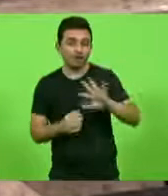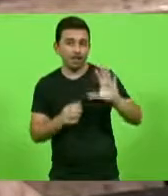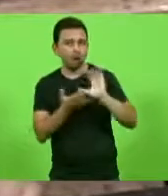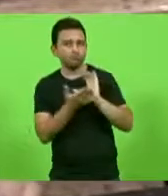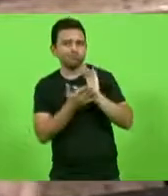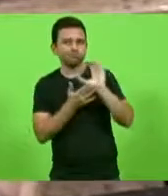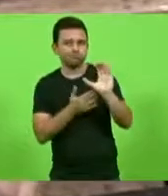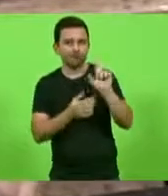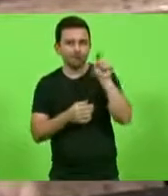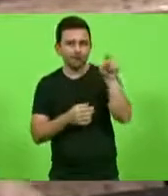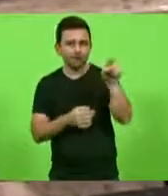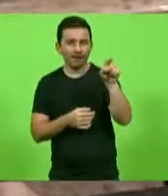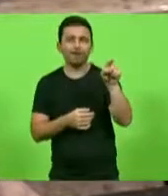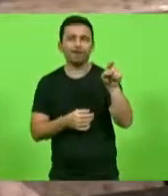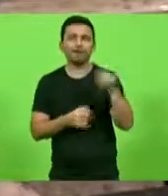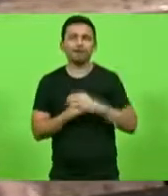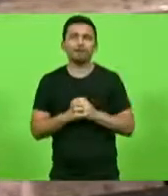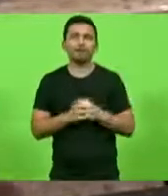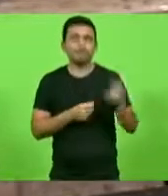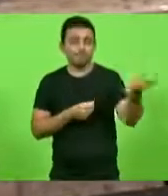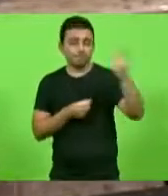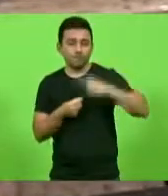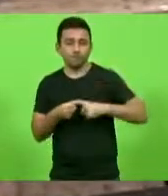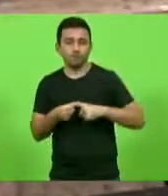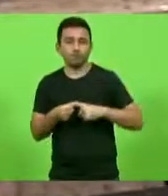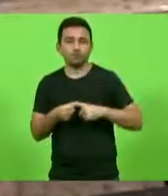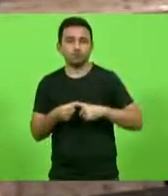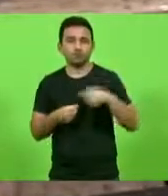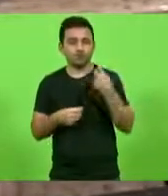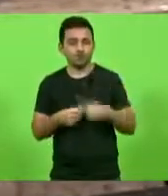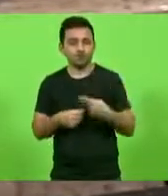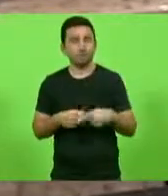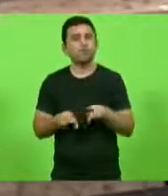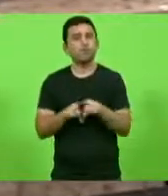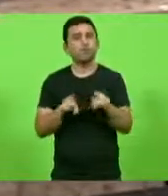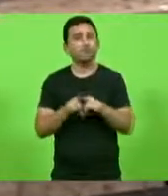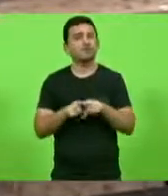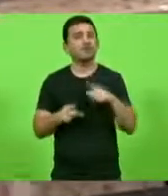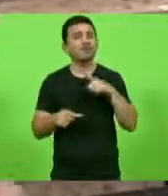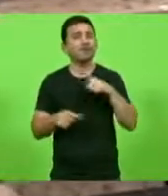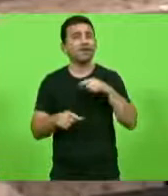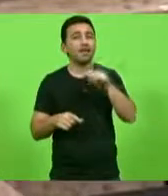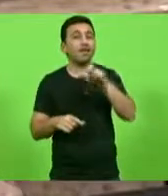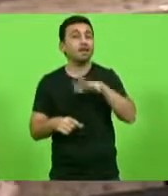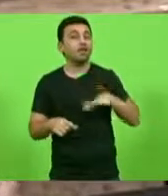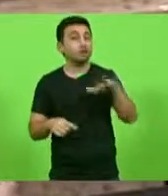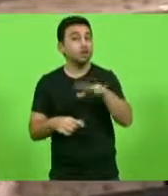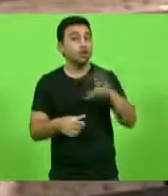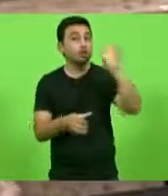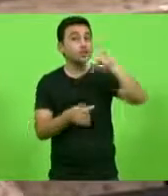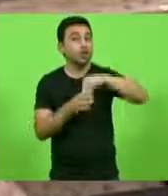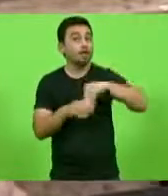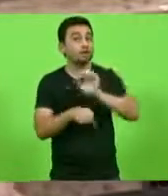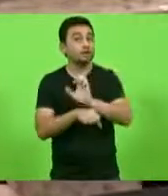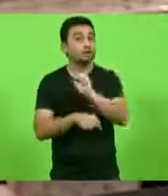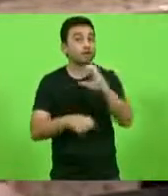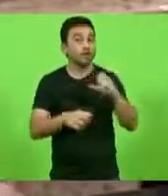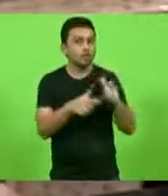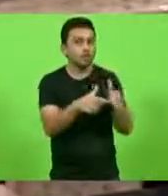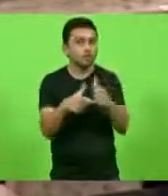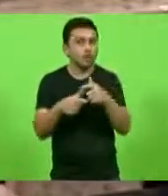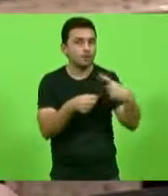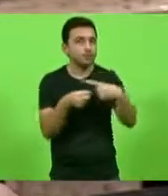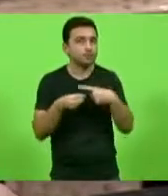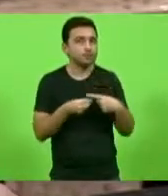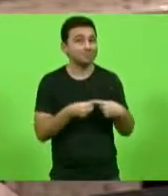que volta para o Estado de Santa Catarina, eu também penso nas nossas micro-regiões e nas nossas regiões dentro do Estado de Santa Catarina. Nós sabemos